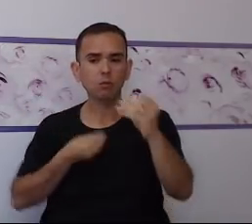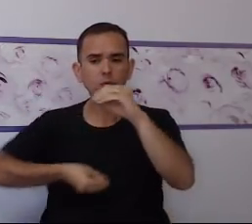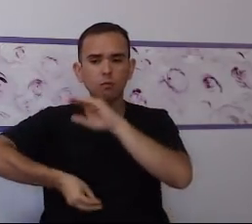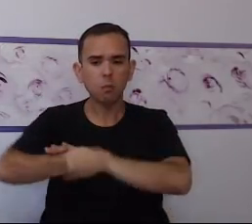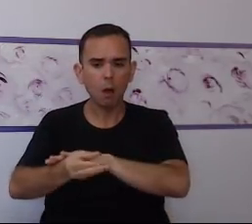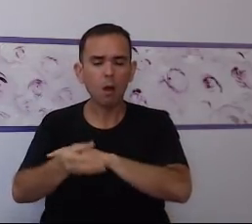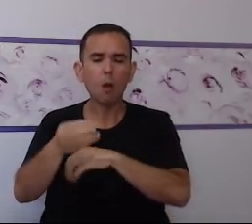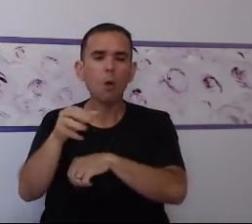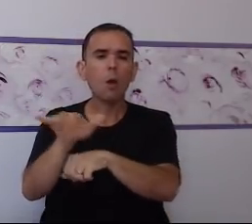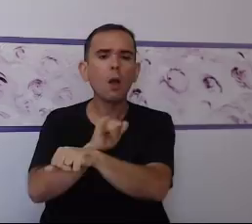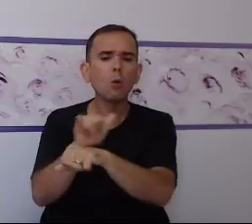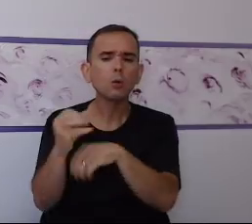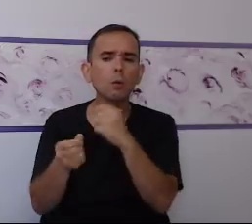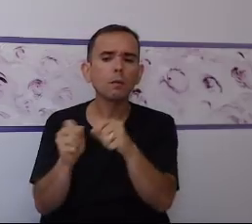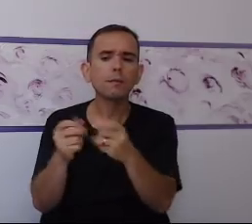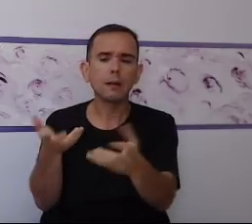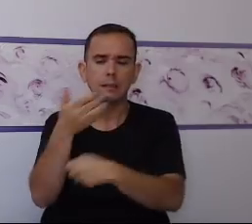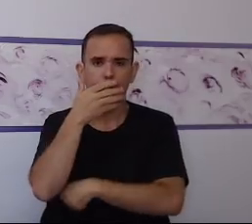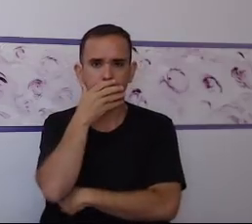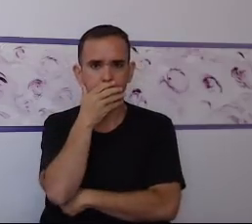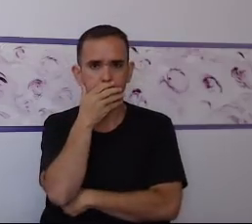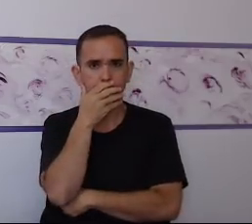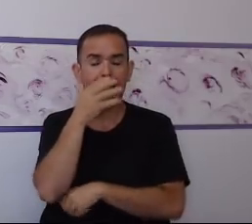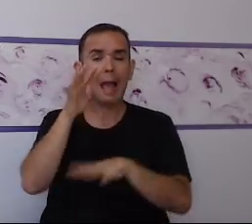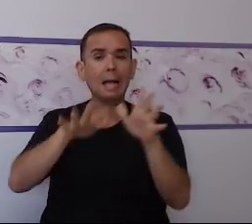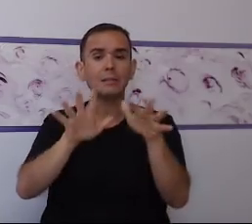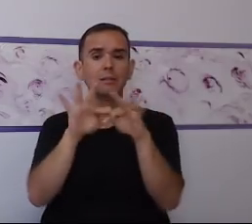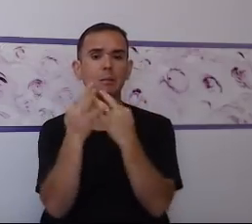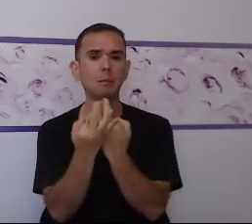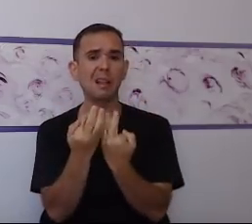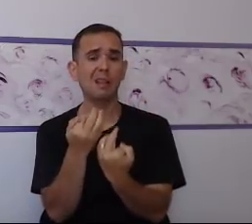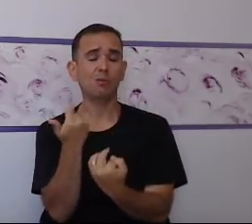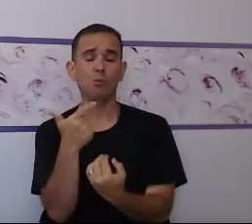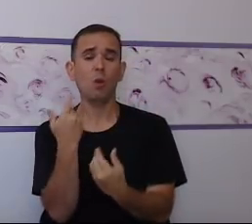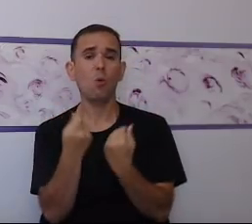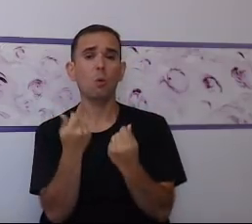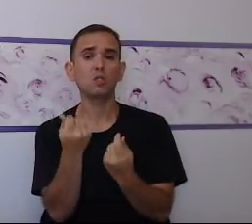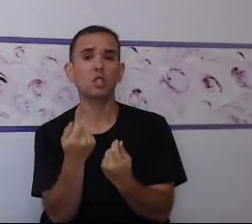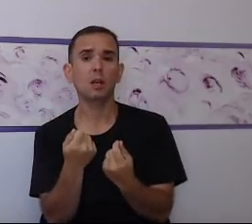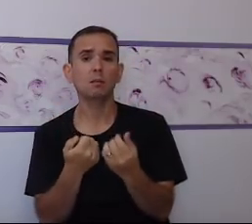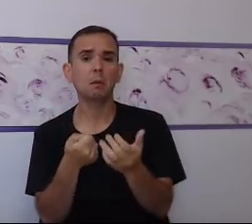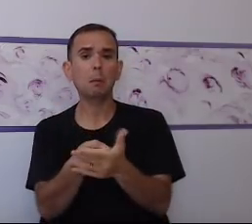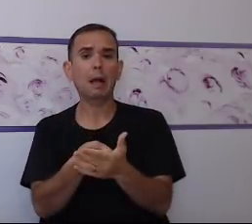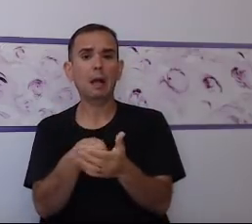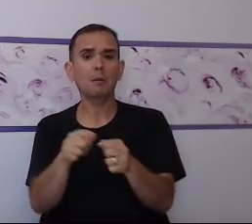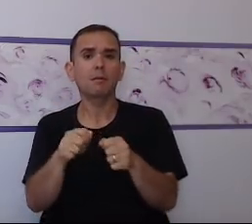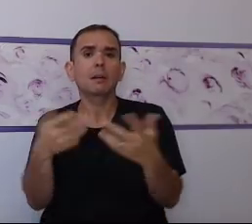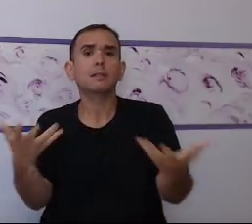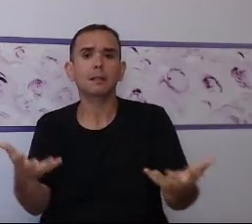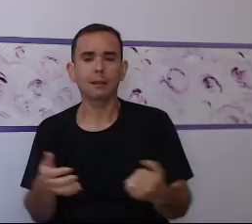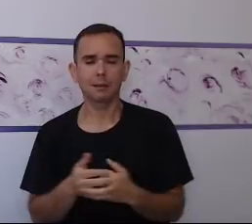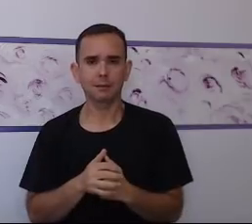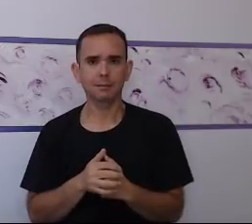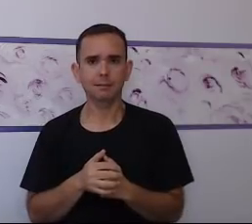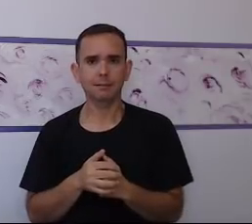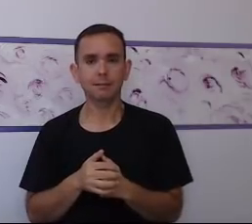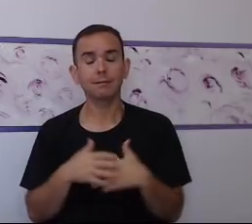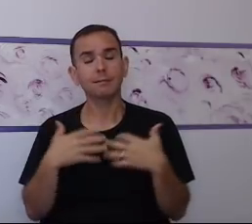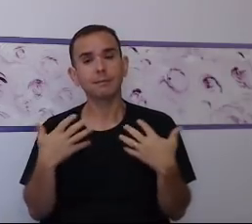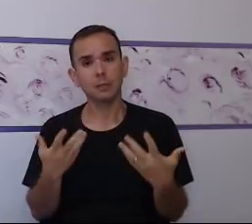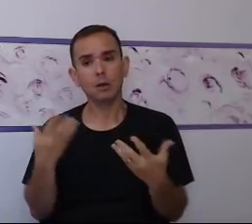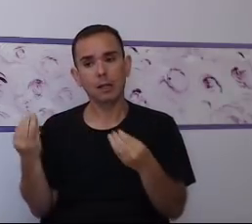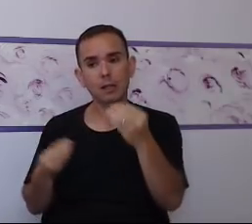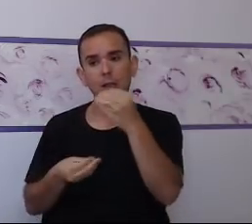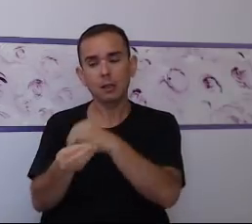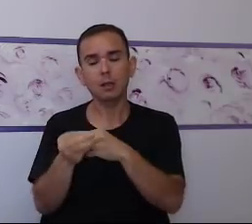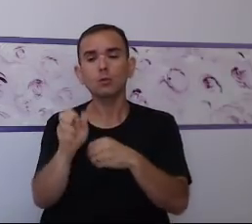recurso, ele não tem como fazer atividade, né? Porque muitas vezes a família não tem como estar confeccionando esse material para a realização dessa atividade, né? Então, aí a gente trouxe o